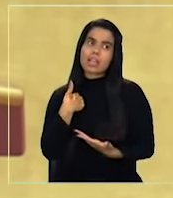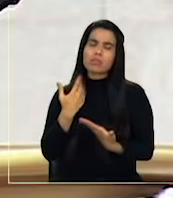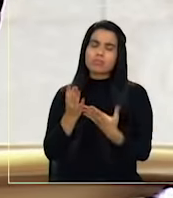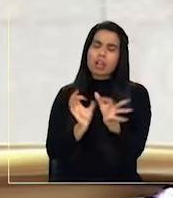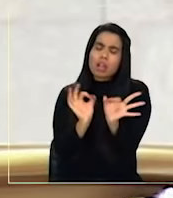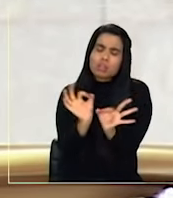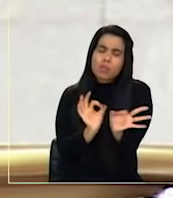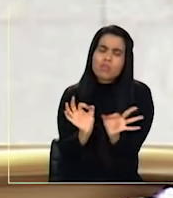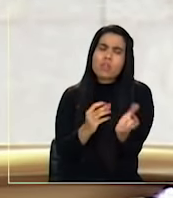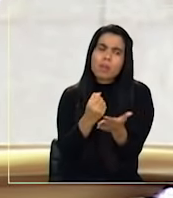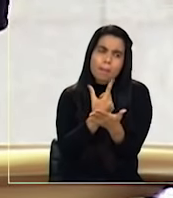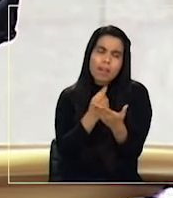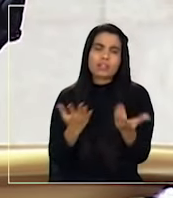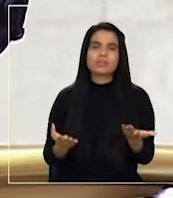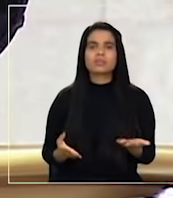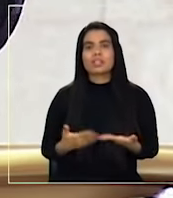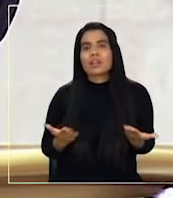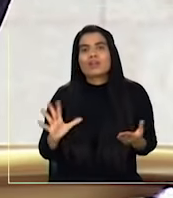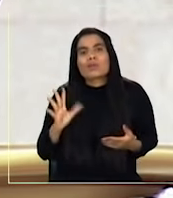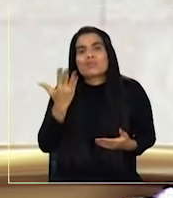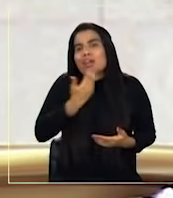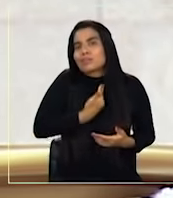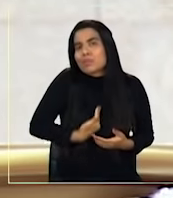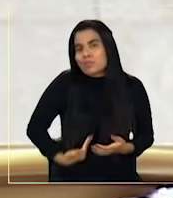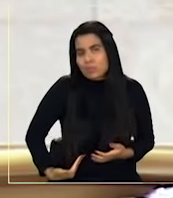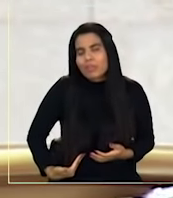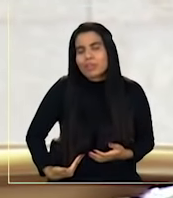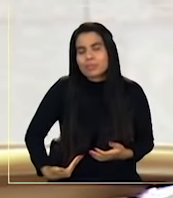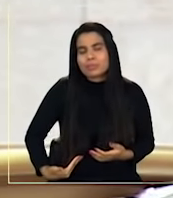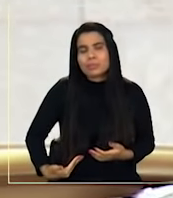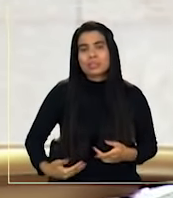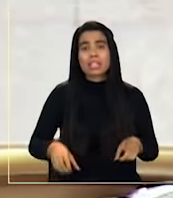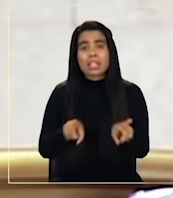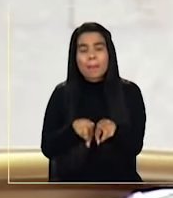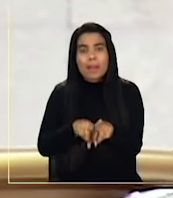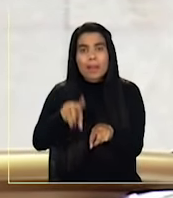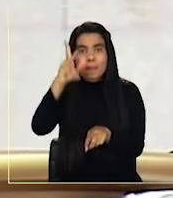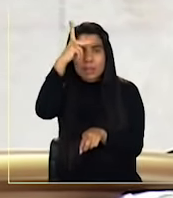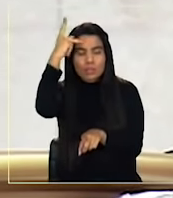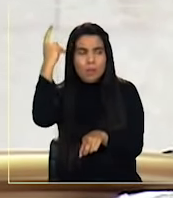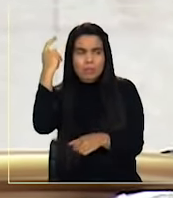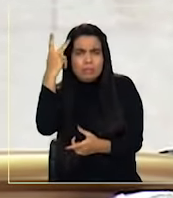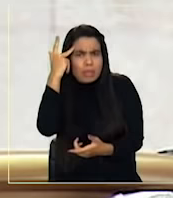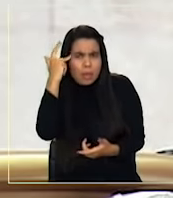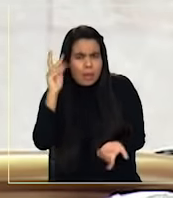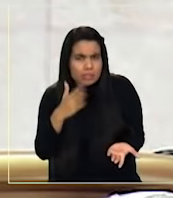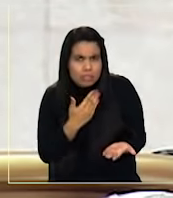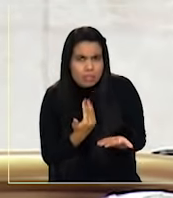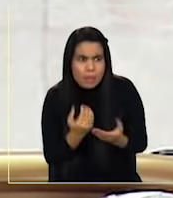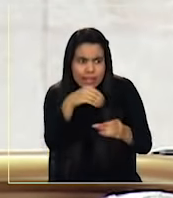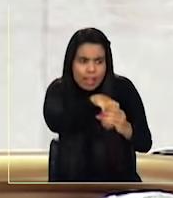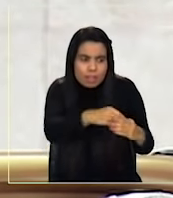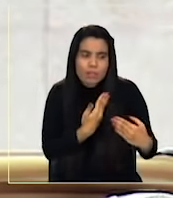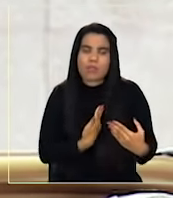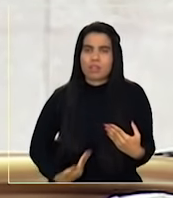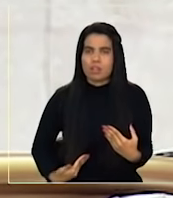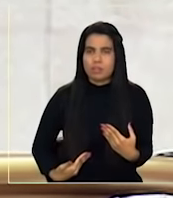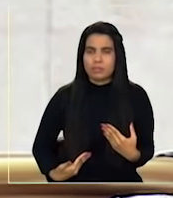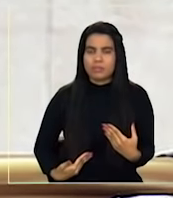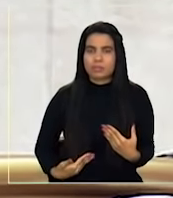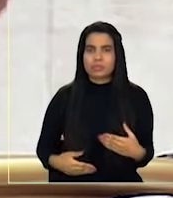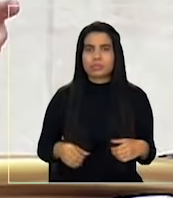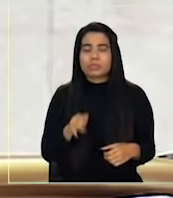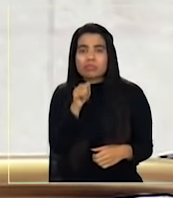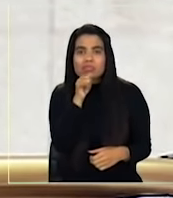com governantes, é assim com pessoas comuns. Você vê, nós não sabemos